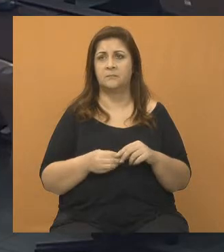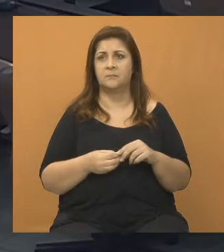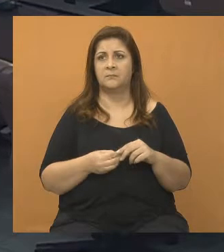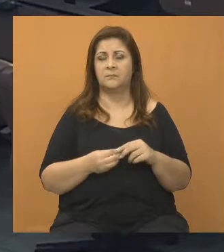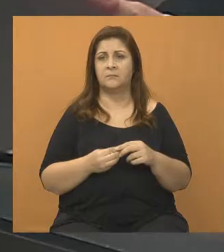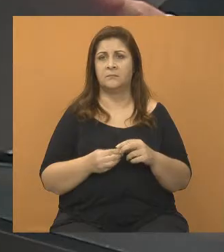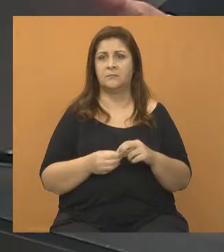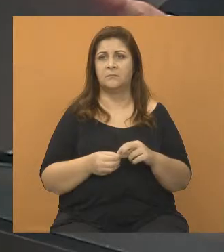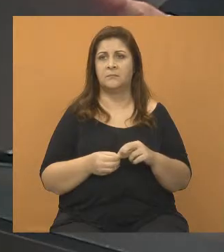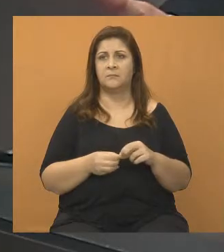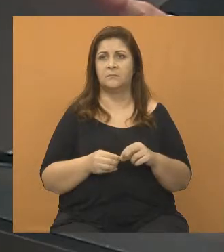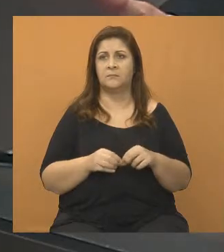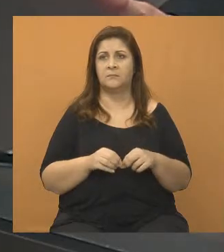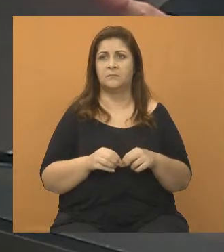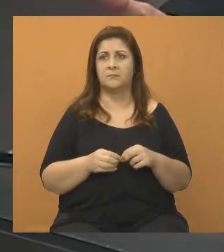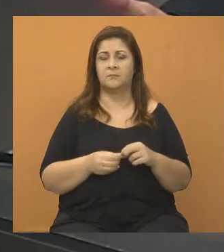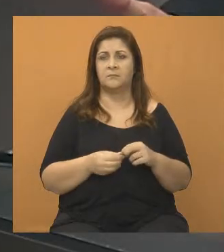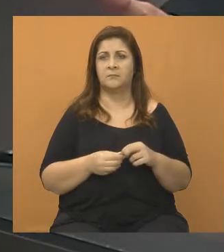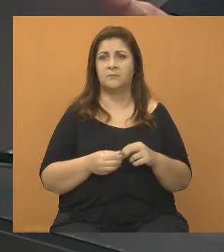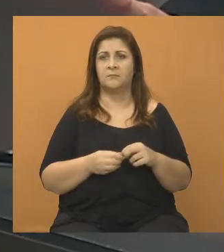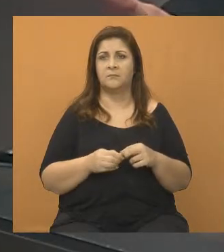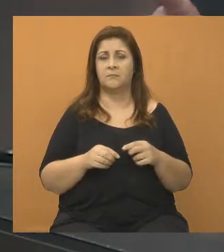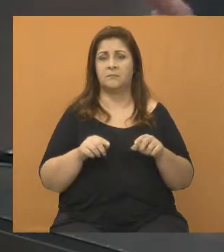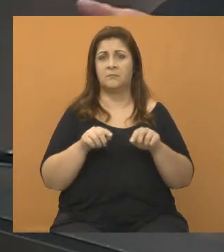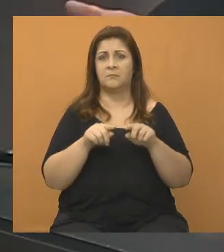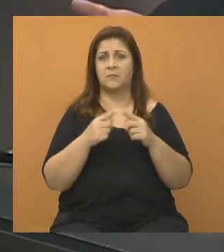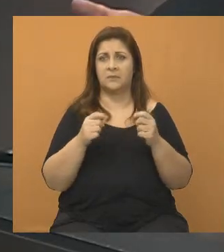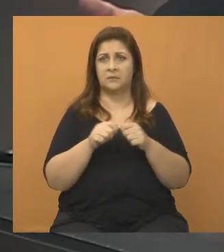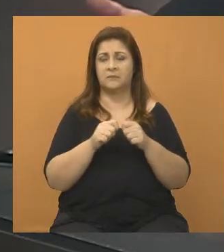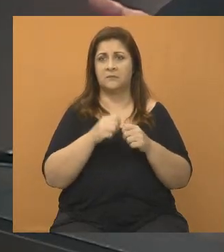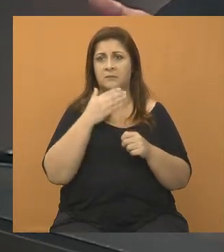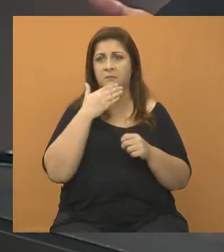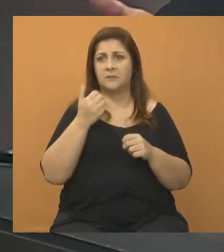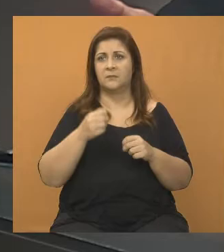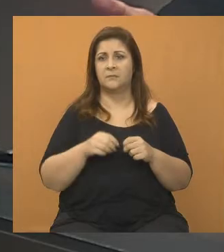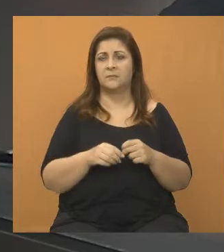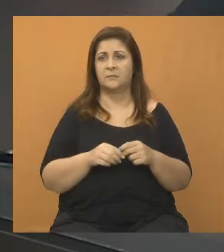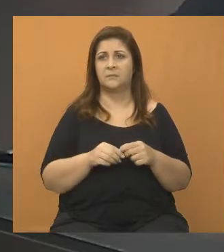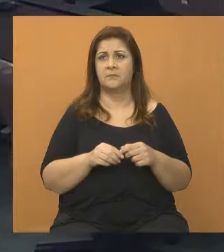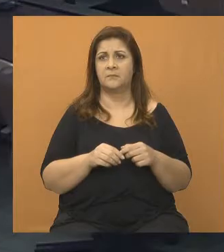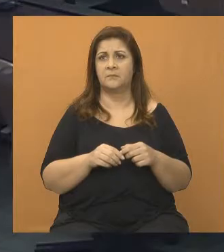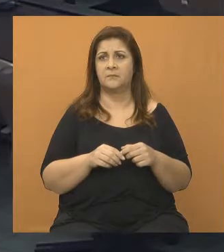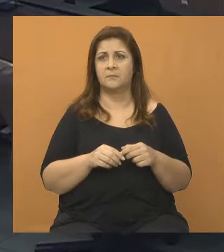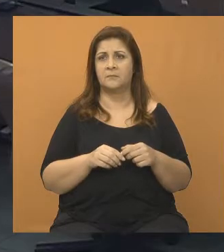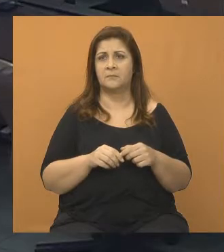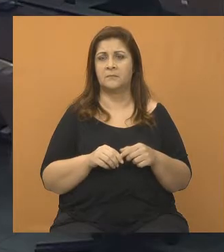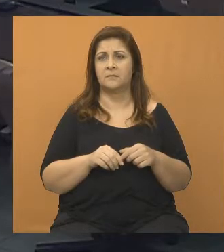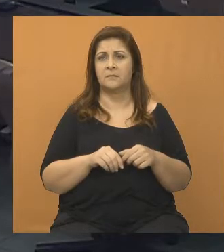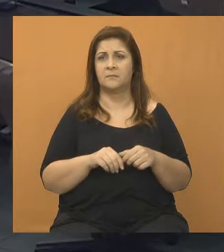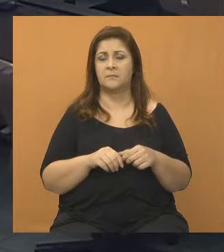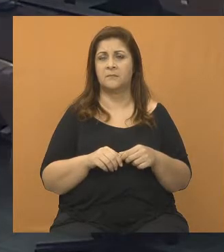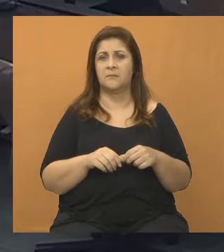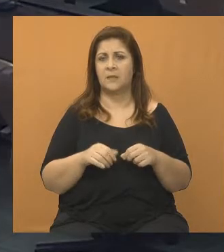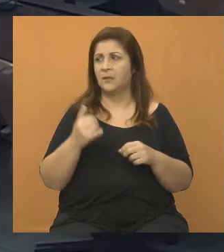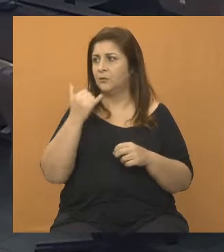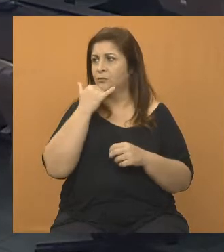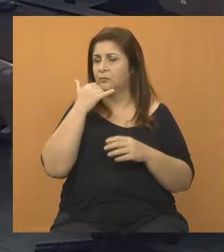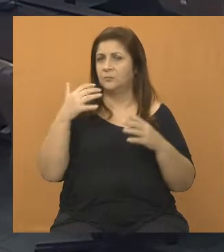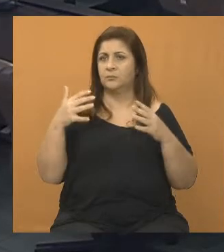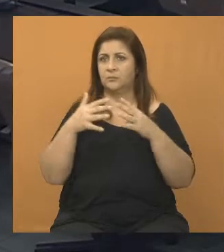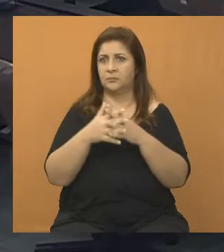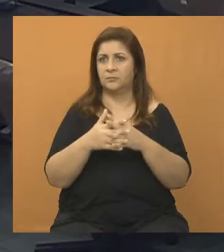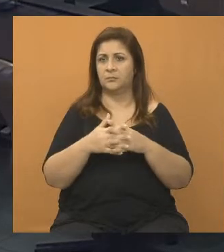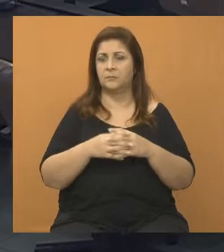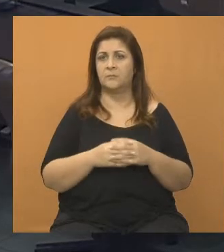vocês deram uma melhorada aí nessa gestão lá, entendeu? Está fechada com o botão lá. Vereador Fernando, desculpe interromper o senhor,